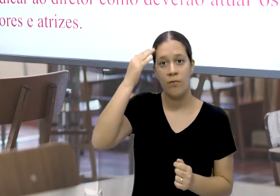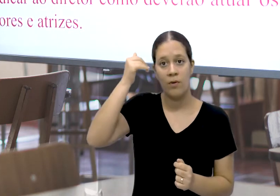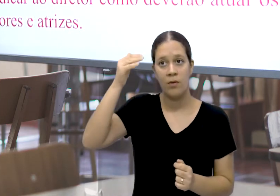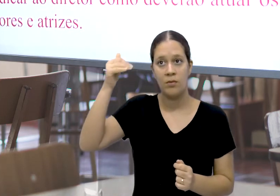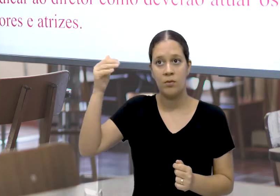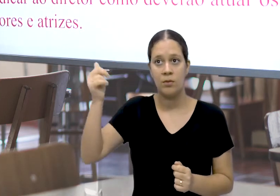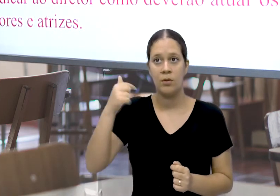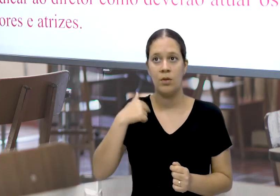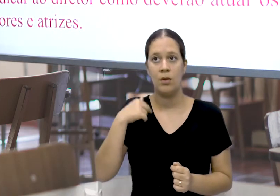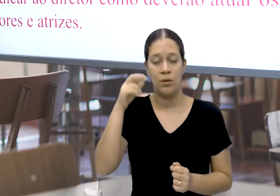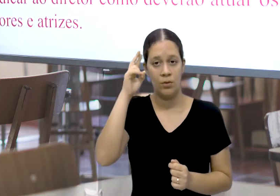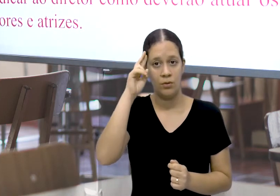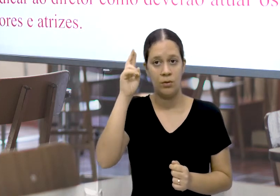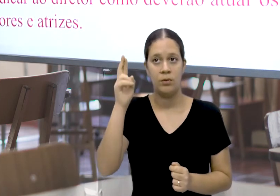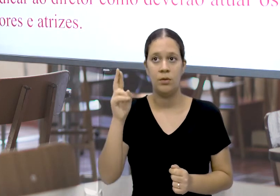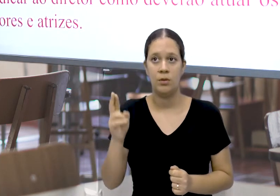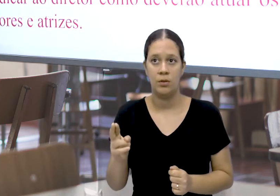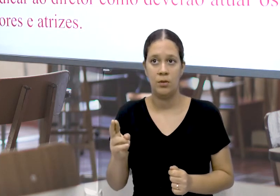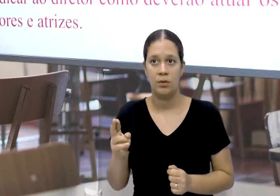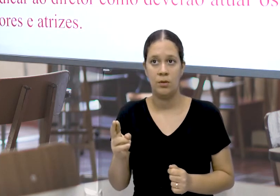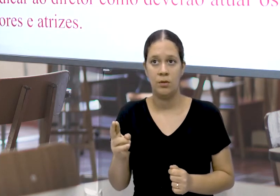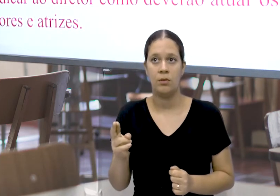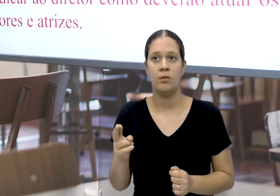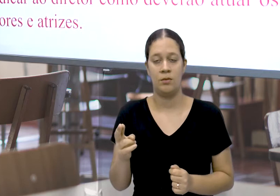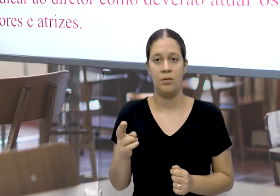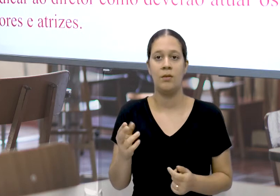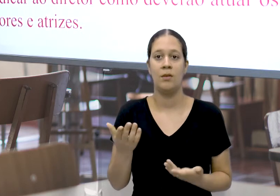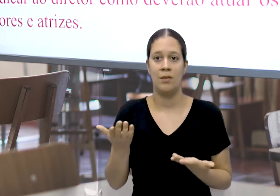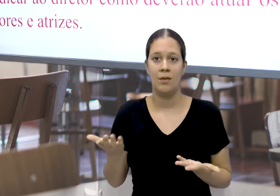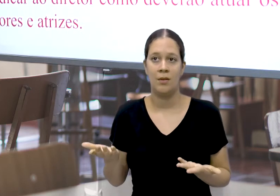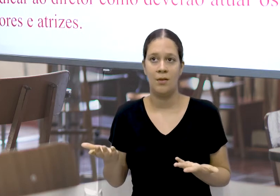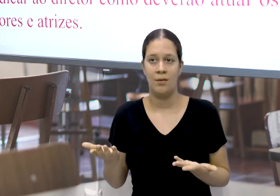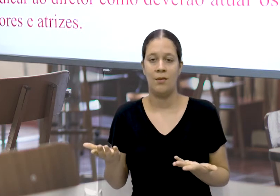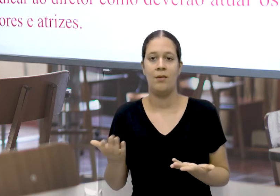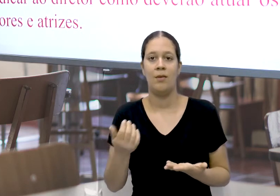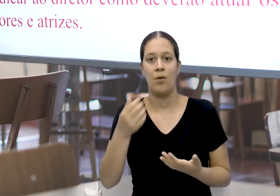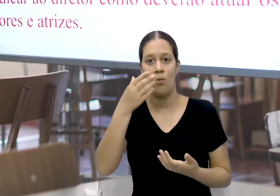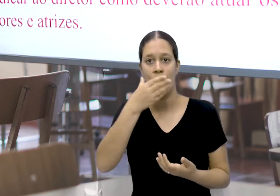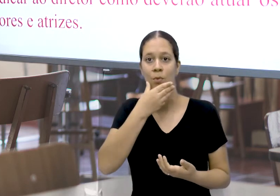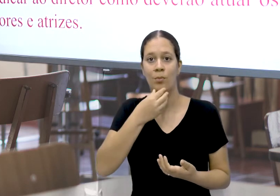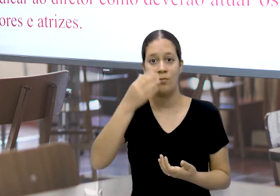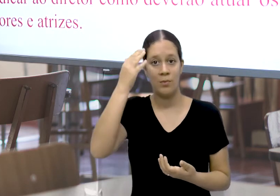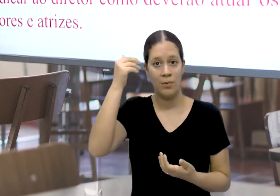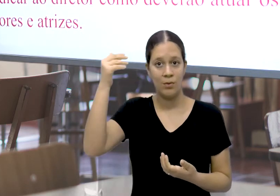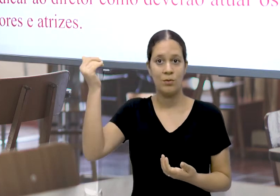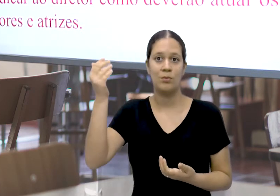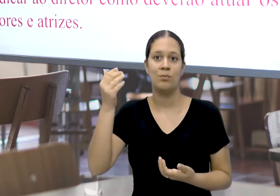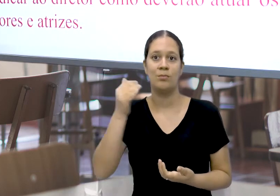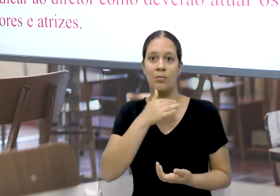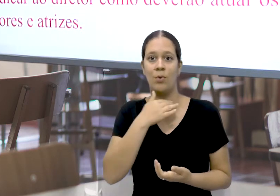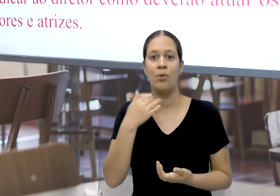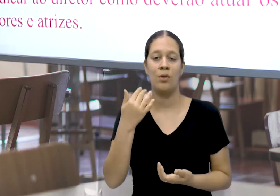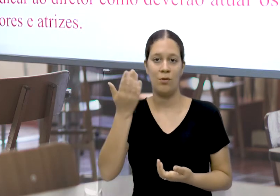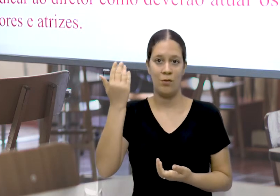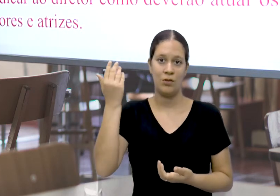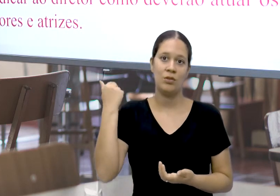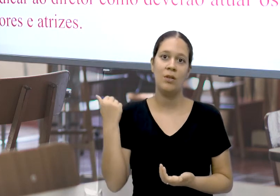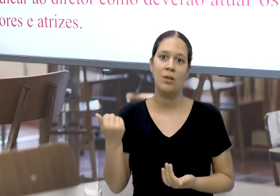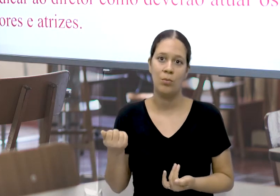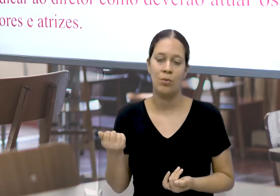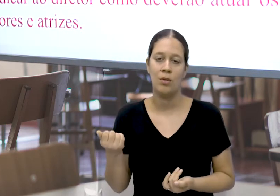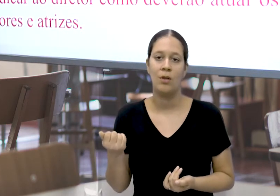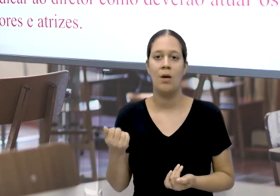porque no texto dele tem as falas e as rubricas. Então, a qualquer momento, as pessoas podem